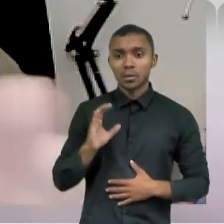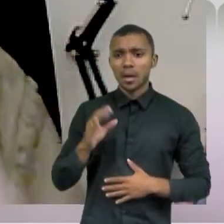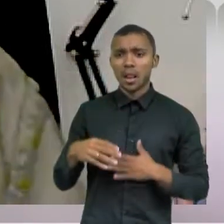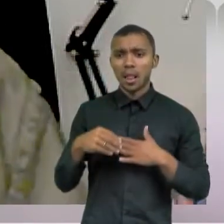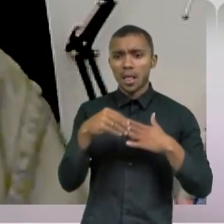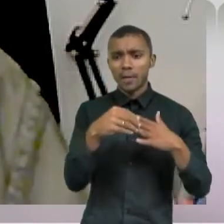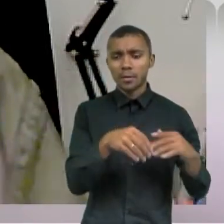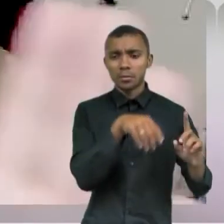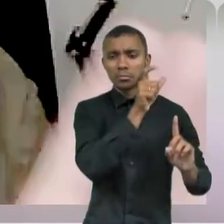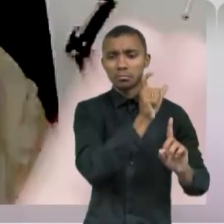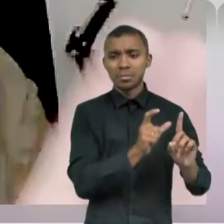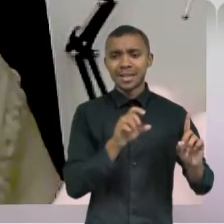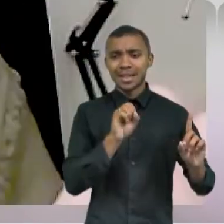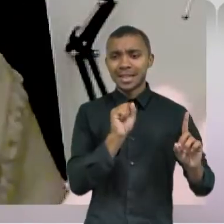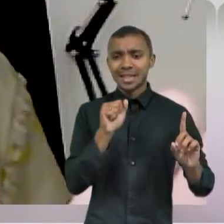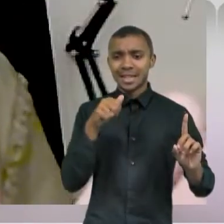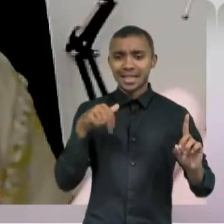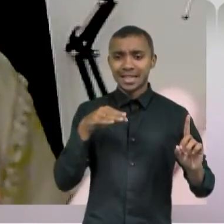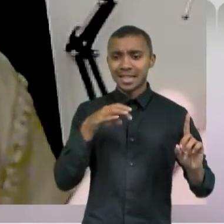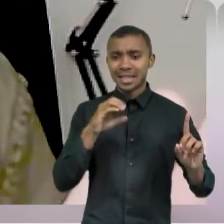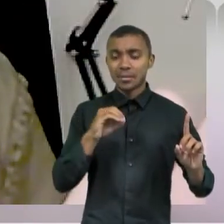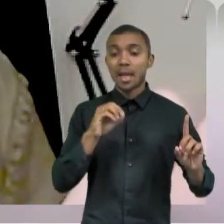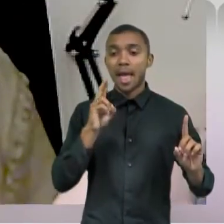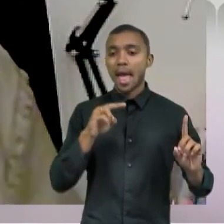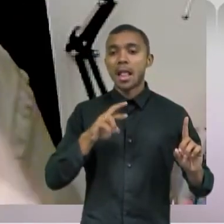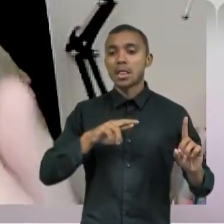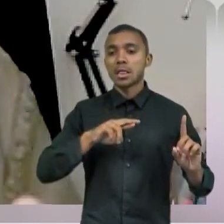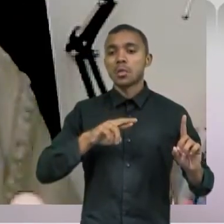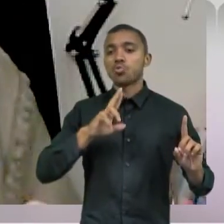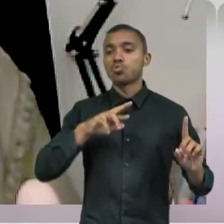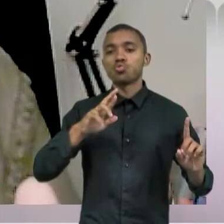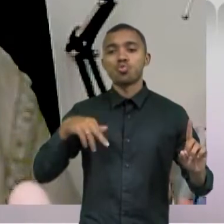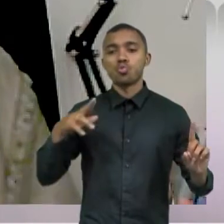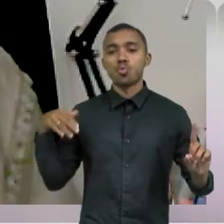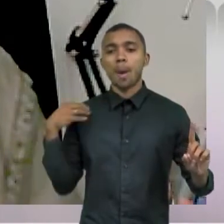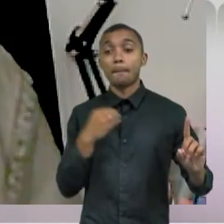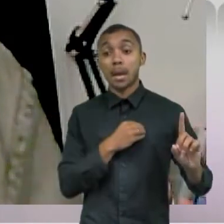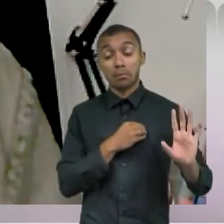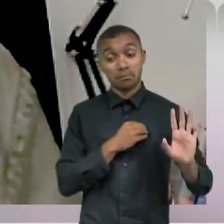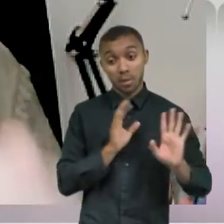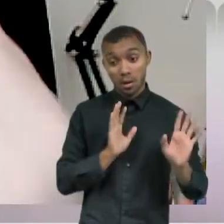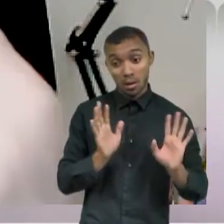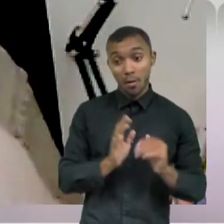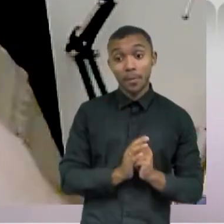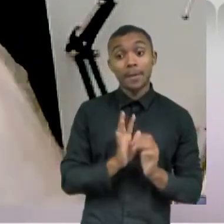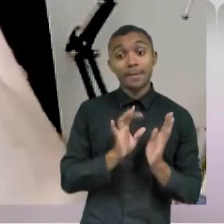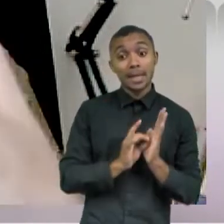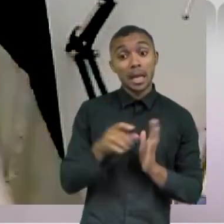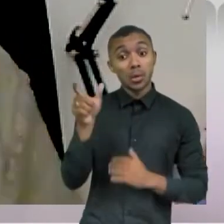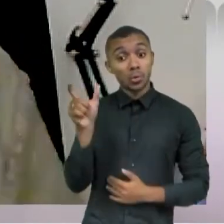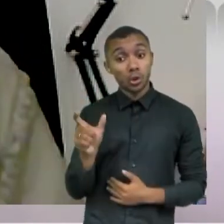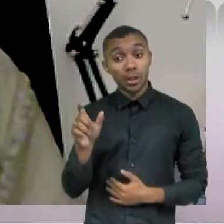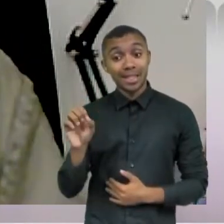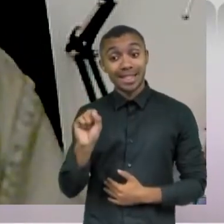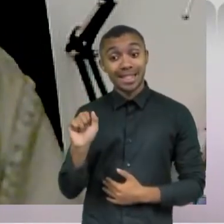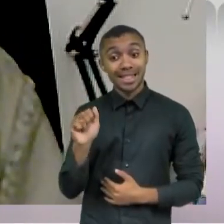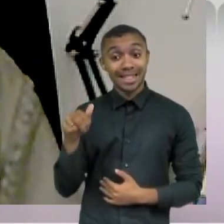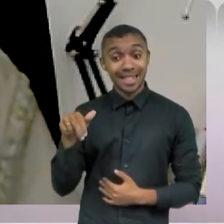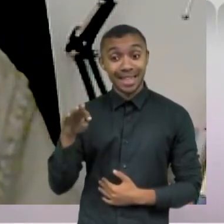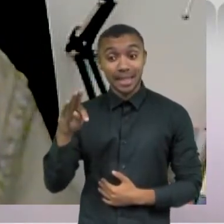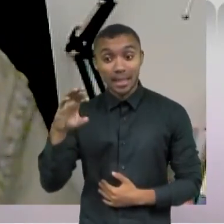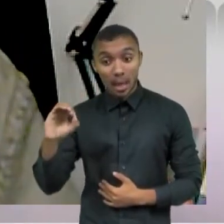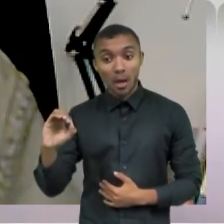santo não é aquele homem que nunca cometeu pecados, muito pelo contrário. O santo é aquele que, uma vez tentado na